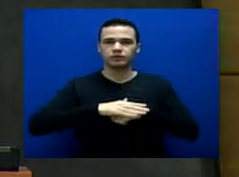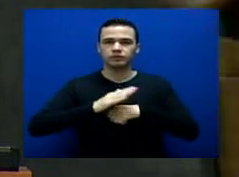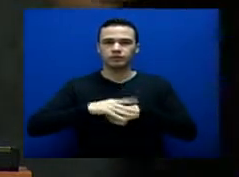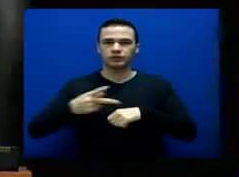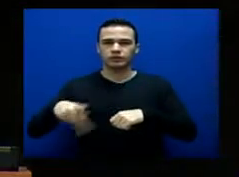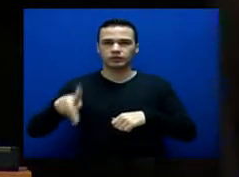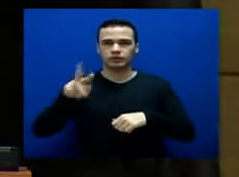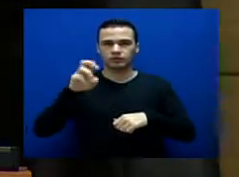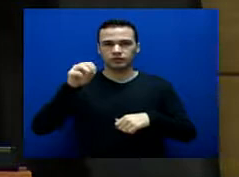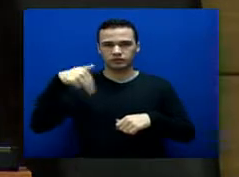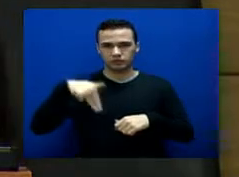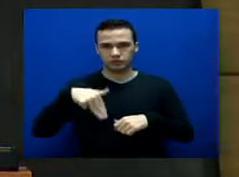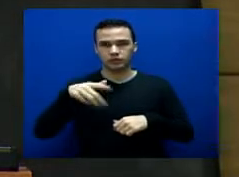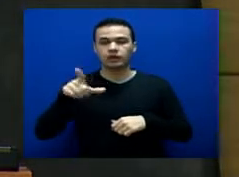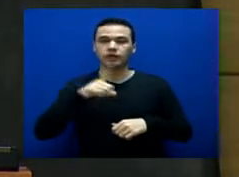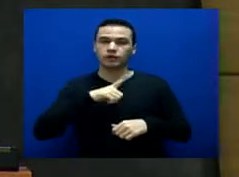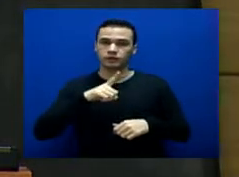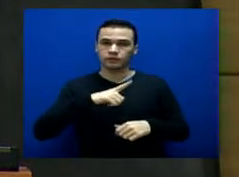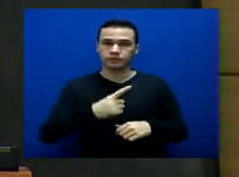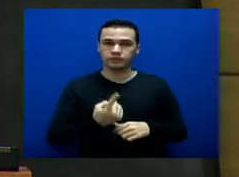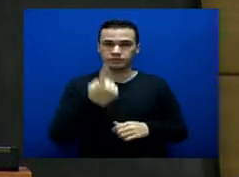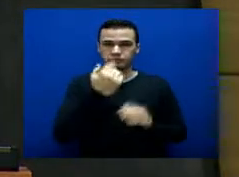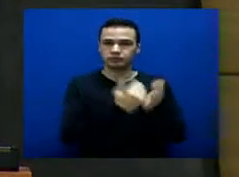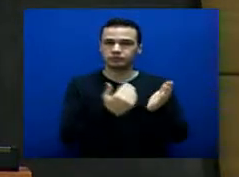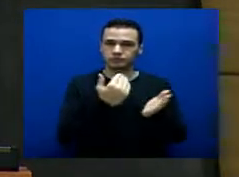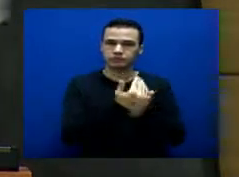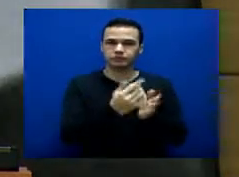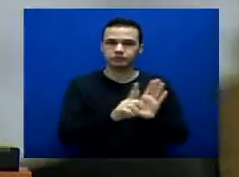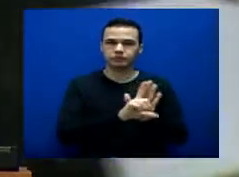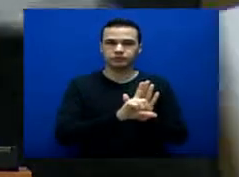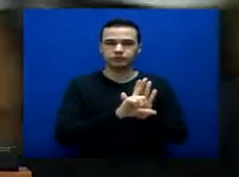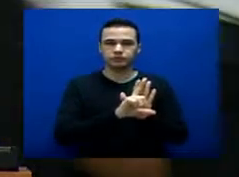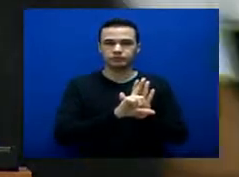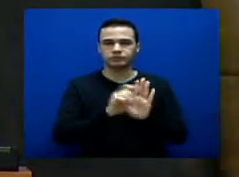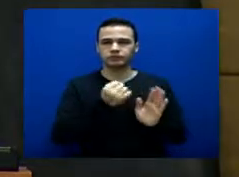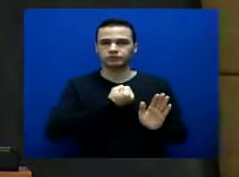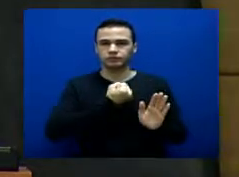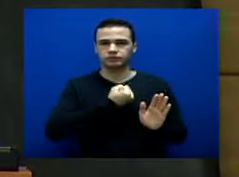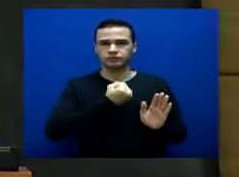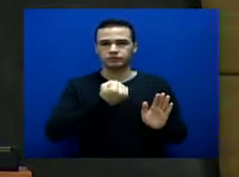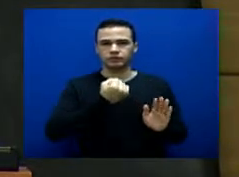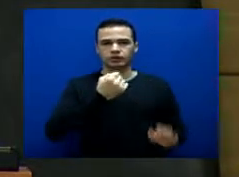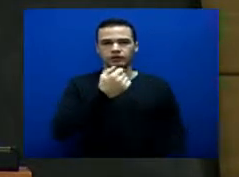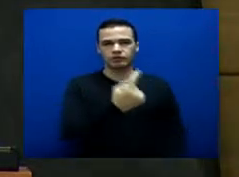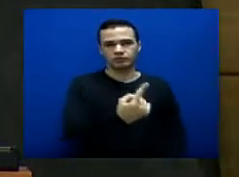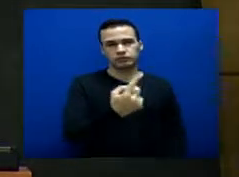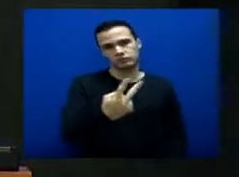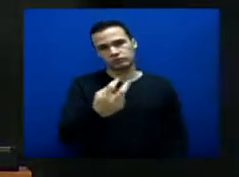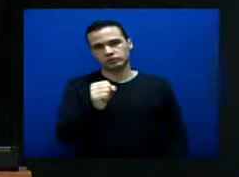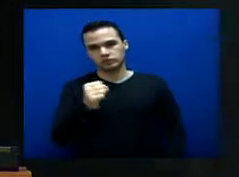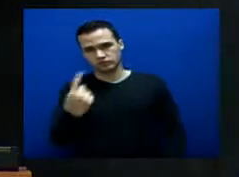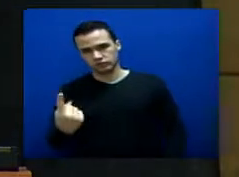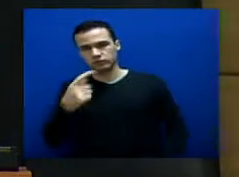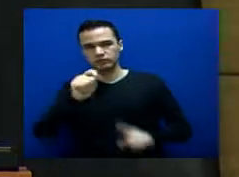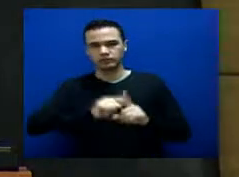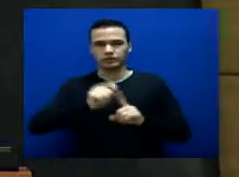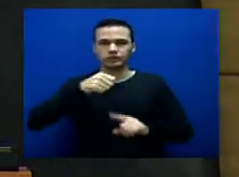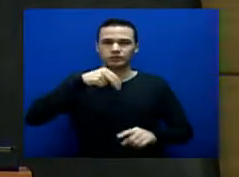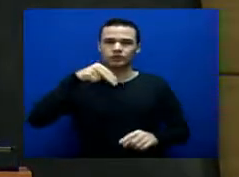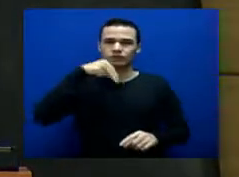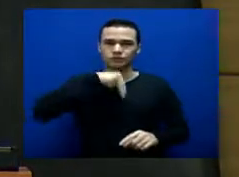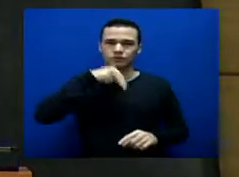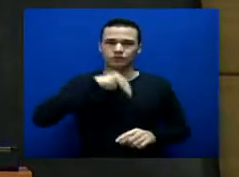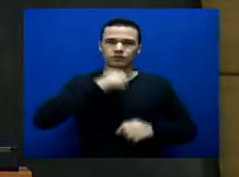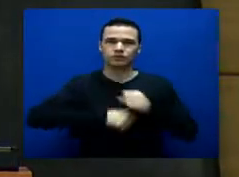Renan Santos acrescenta o parágrafo único, artigo 3º da lei 1281, de 21 de novembro de